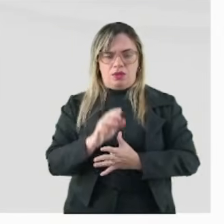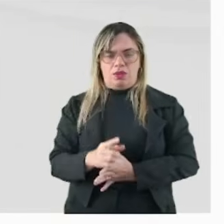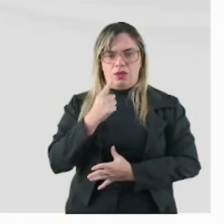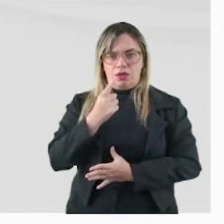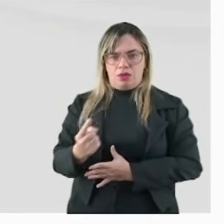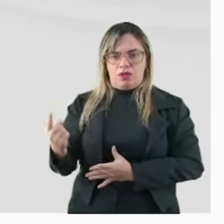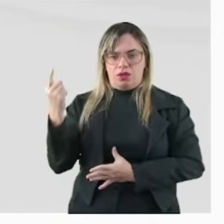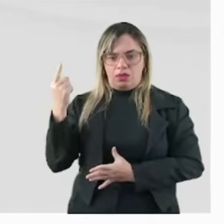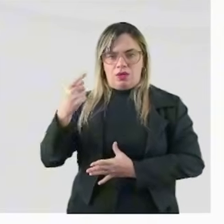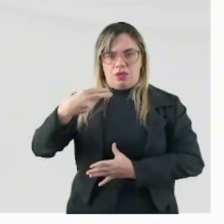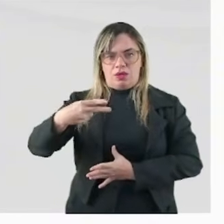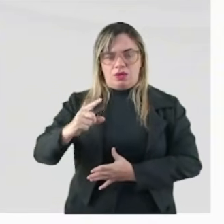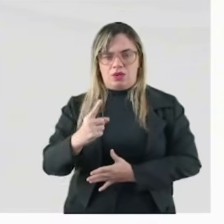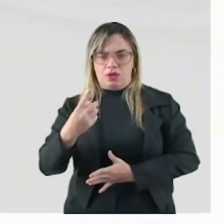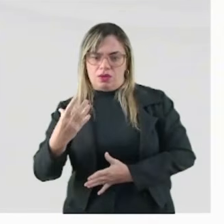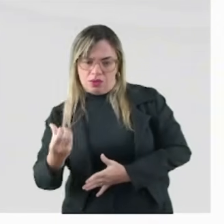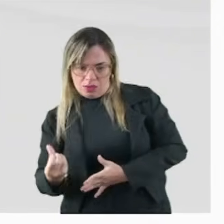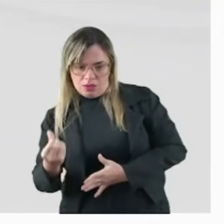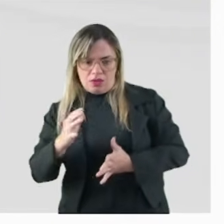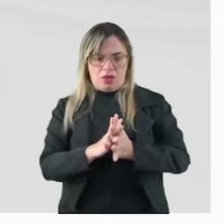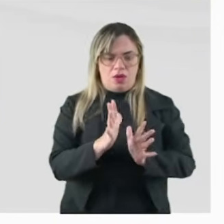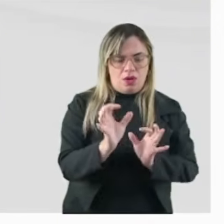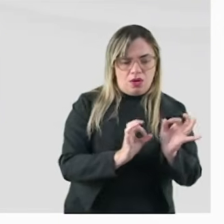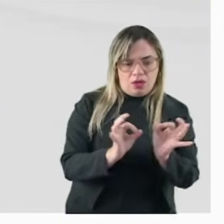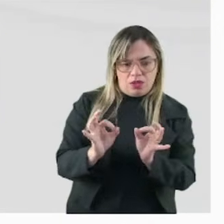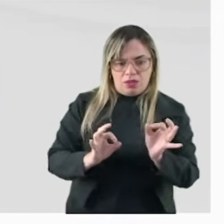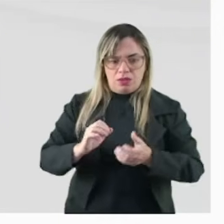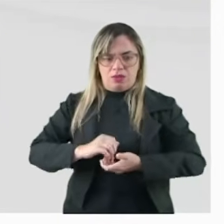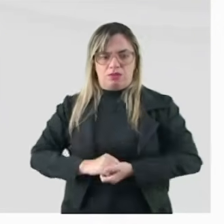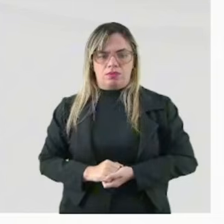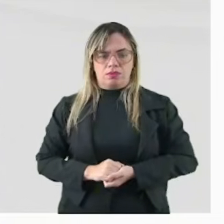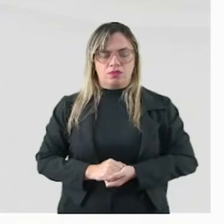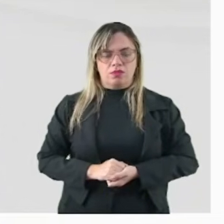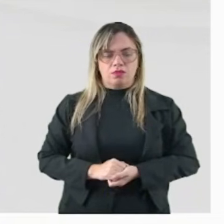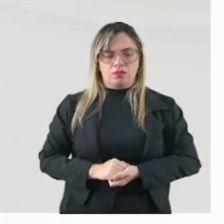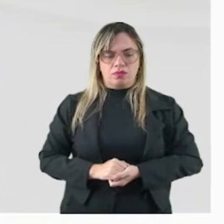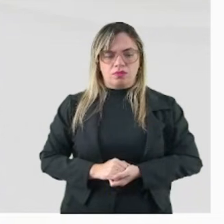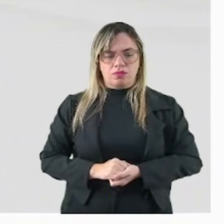que é 16, deixa eu só ajeitar aqui.